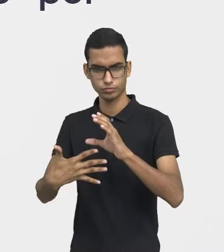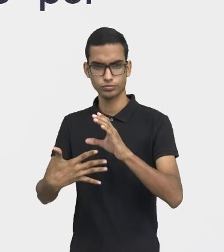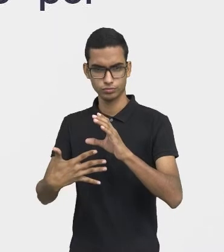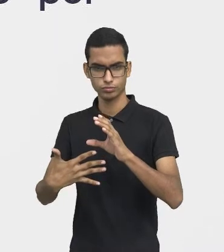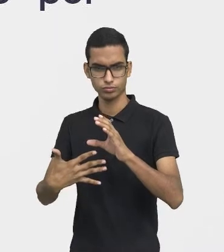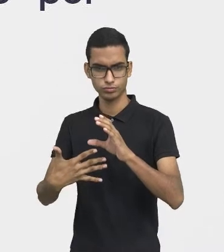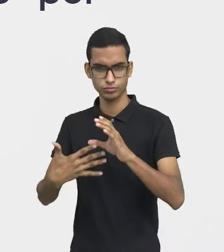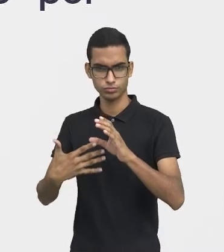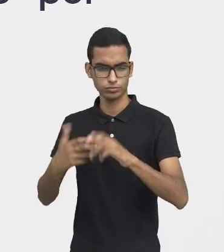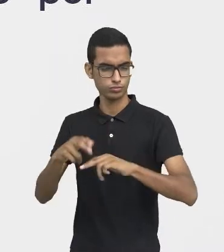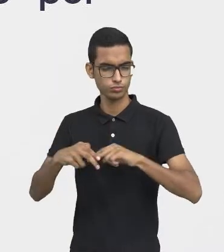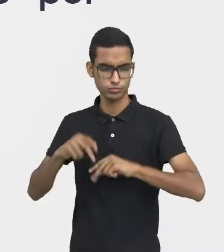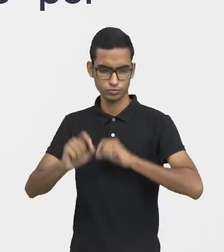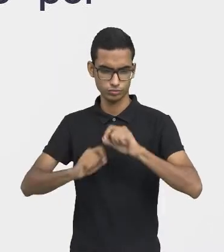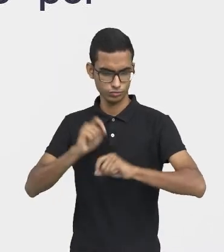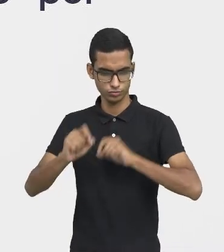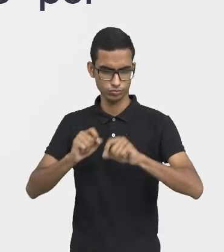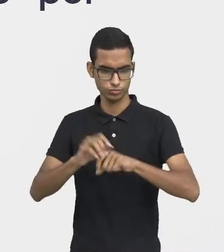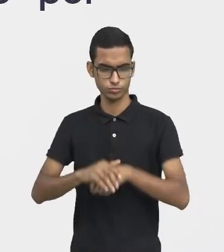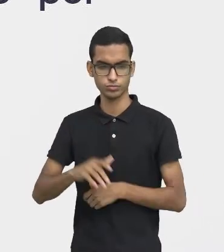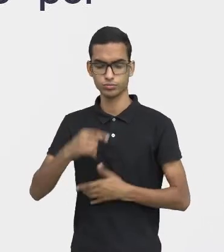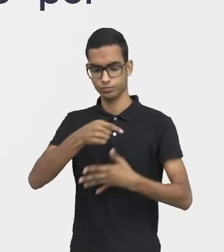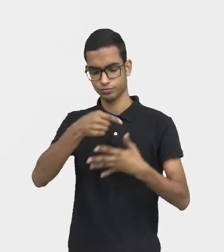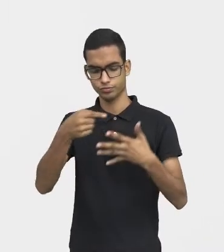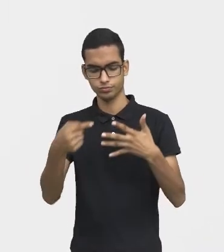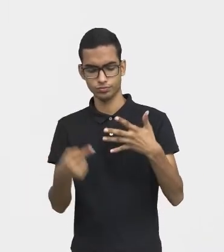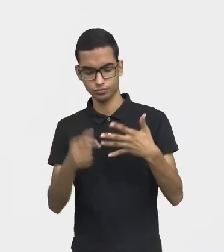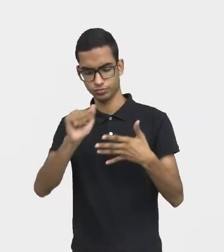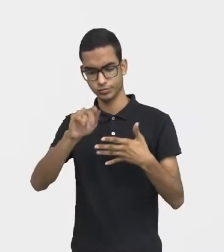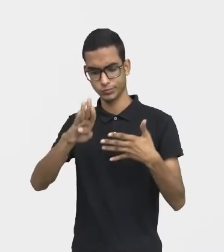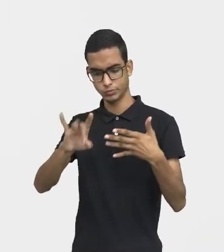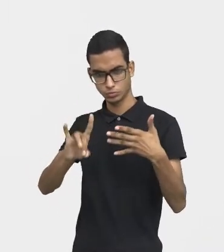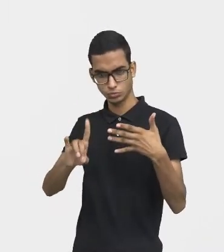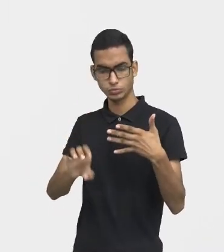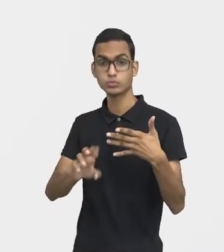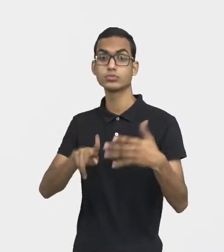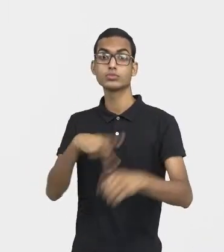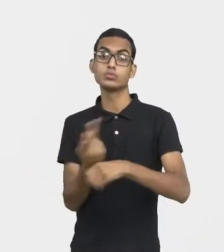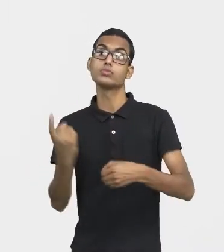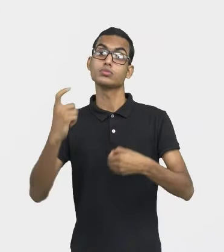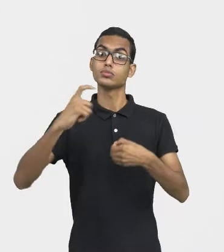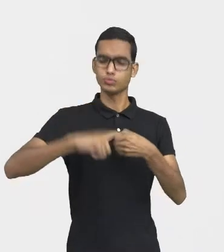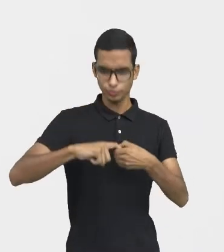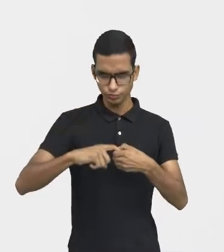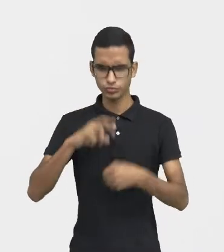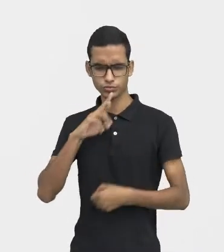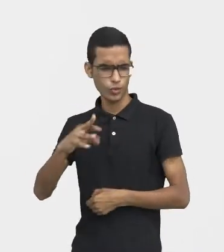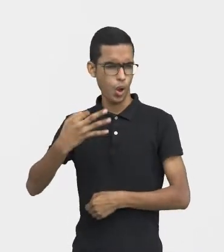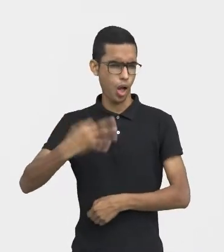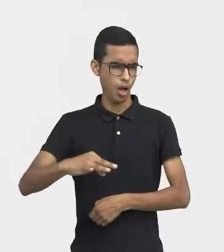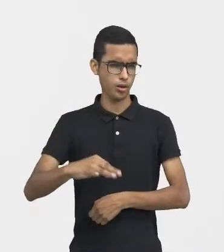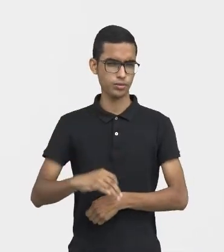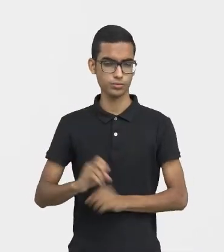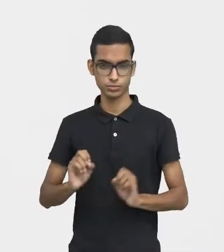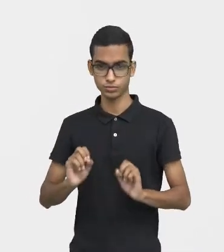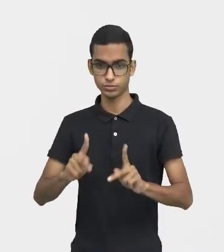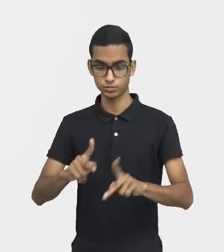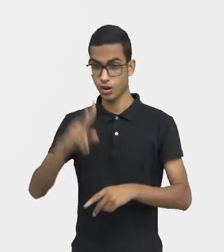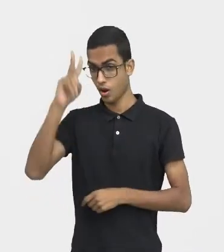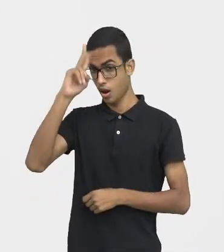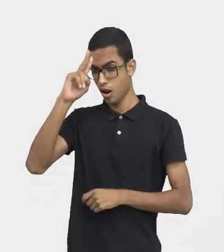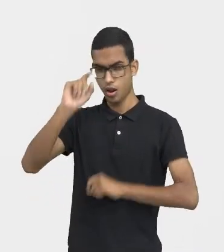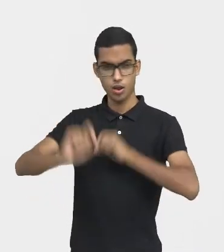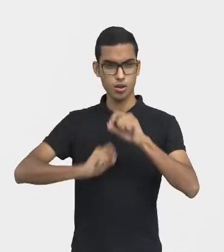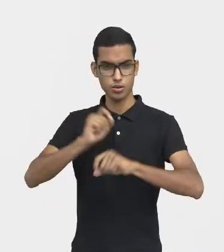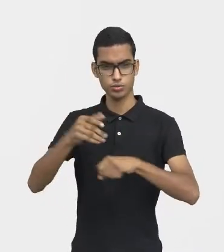caracterizou-se pela... Nós vamos ter aí mais 5 opções e a gente já volta para ver qual é a resposta correta, tá?